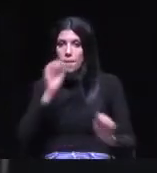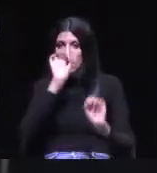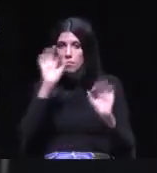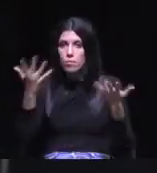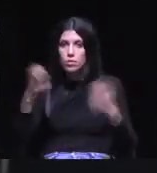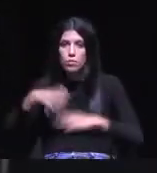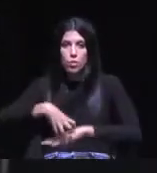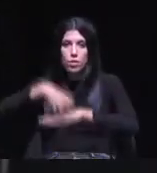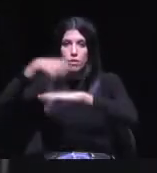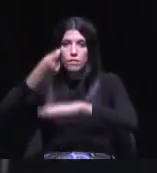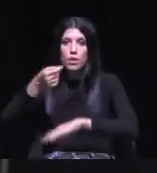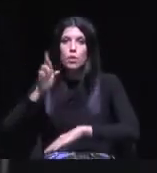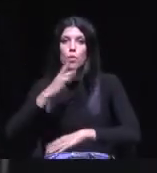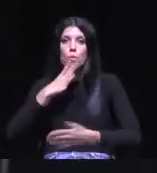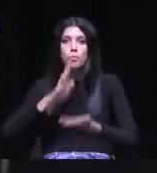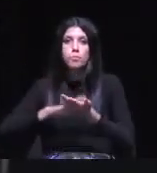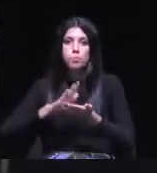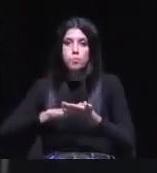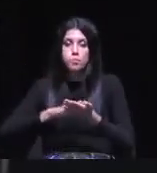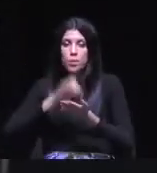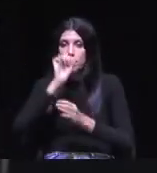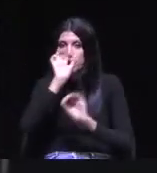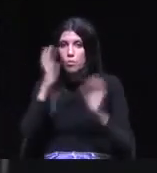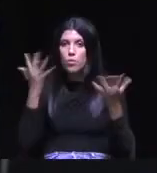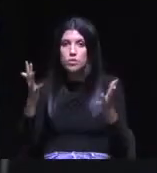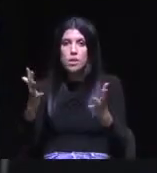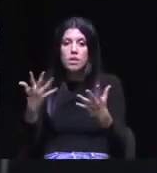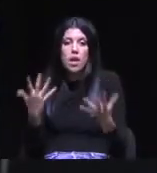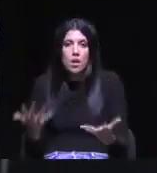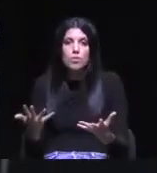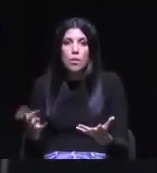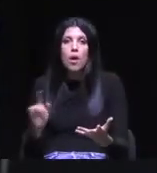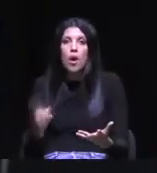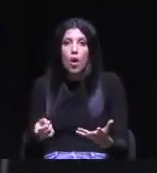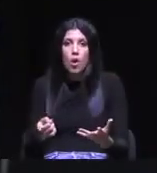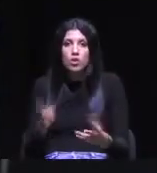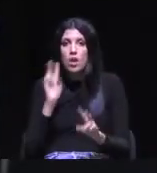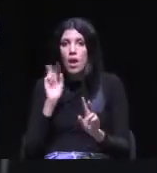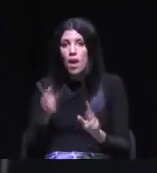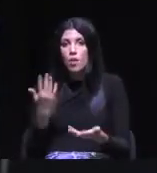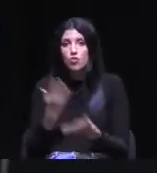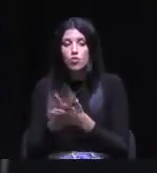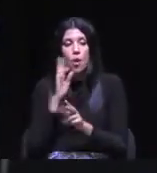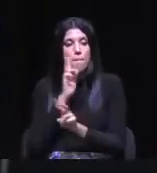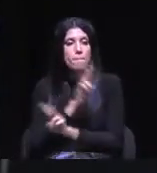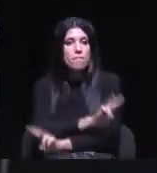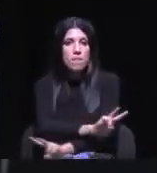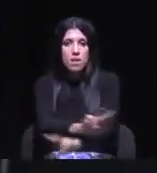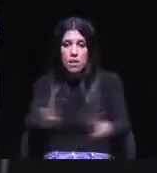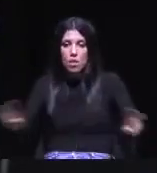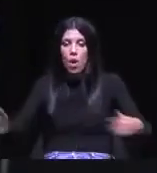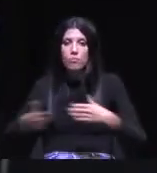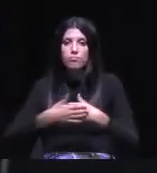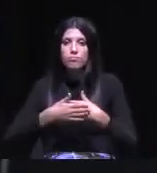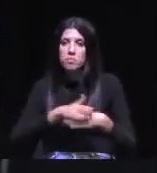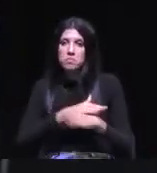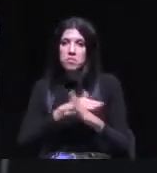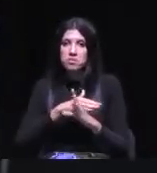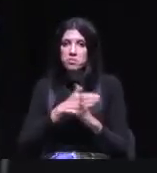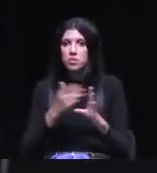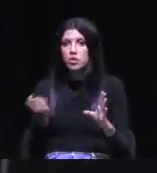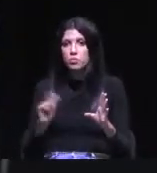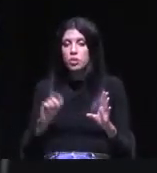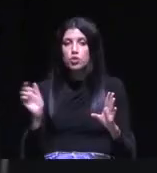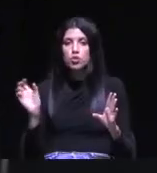do antigo restaurante panorâmico no Parque Florestal de Monsanto, que atualmente funciona como miradouro, está encerrado desde meados do mês